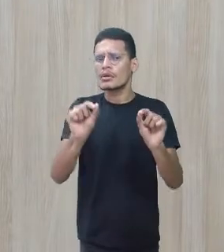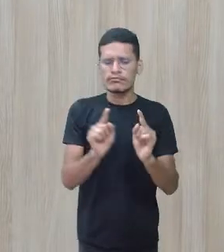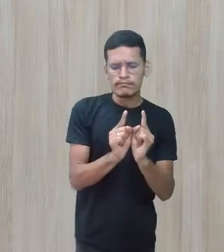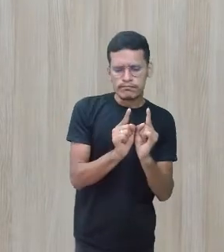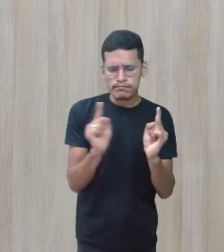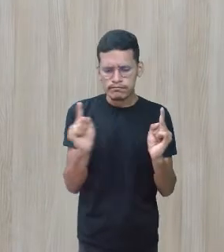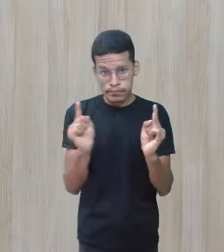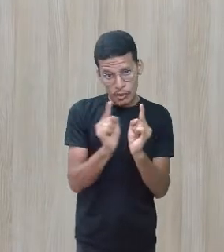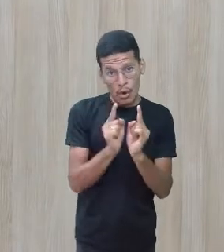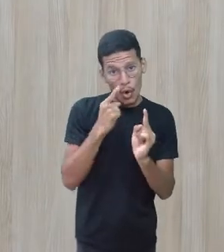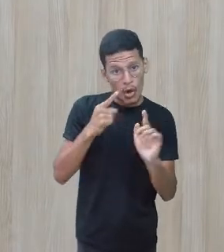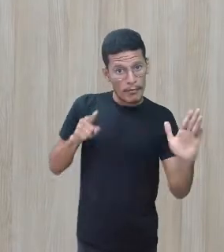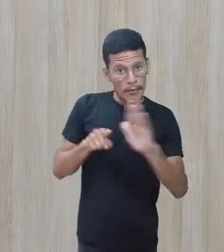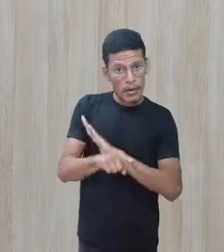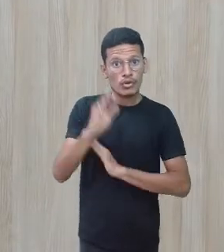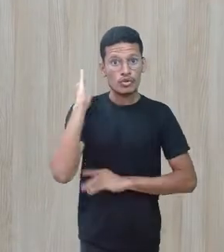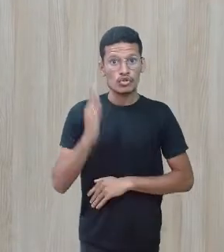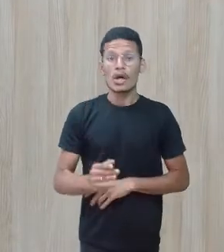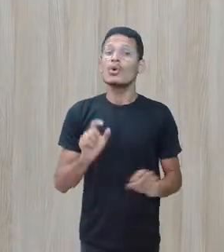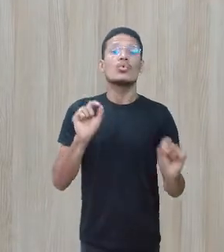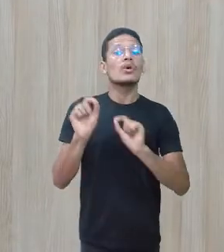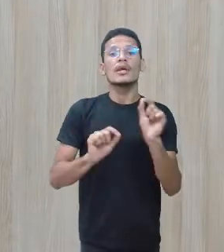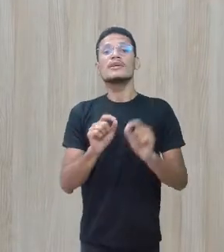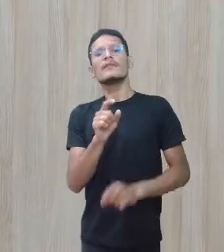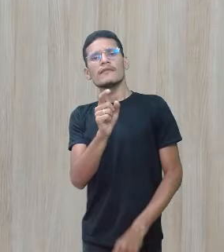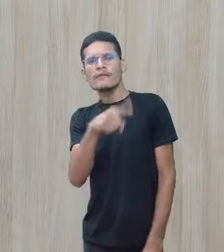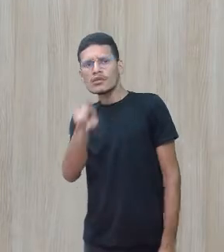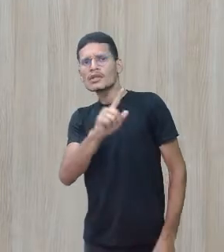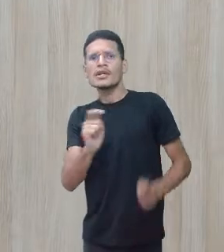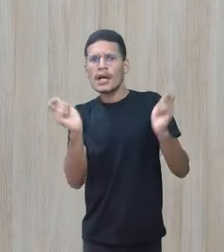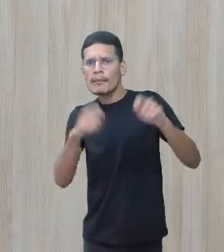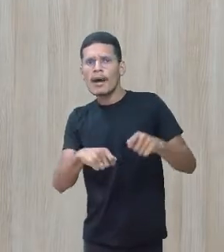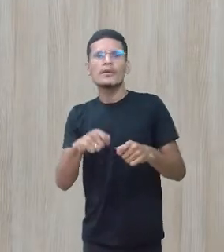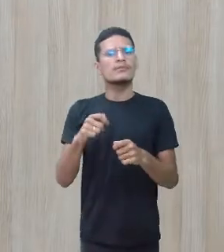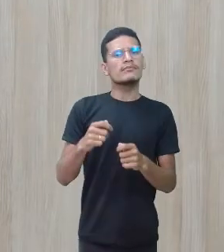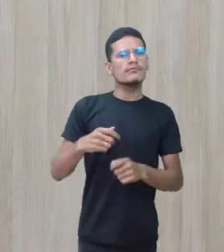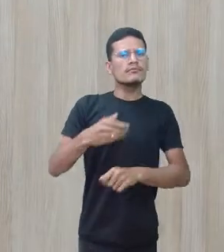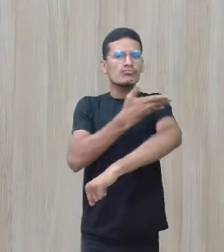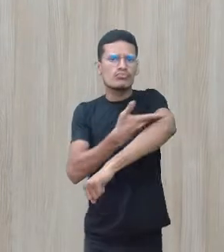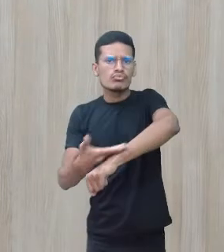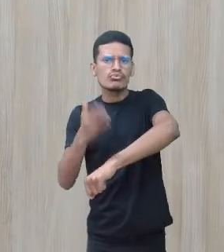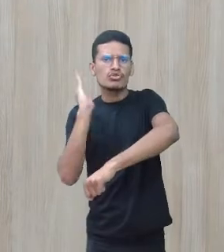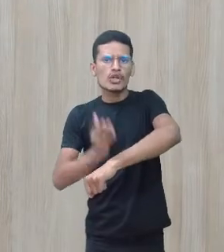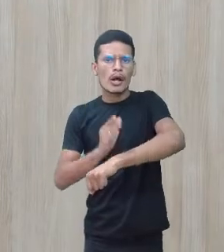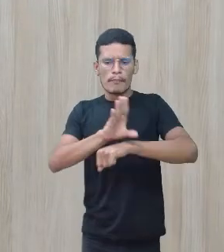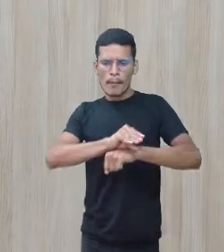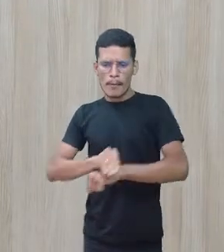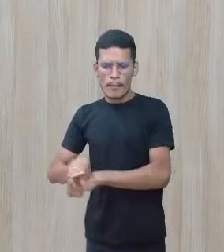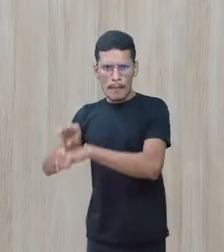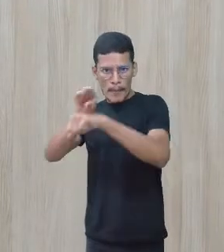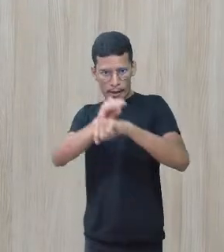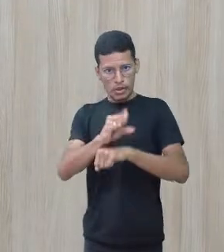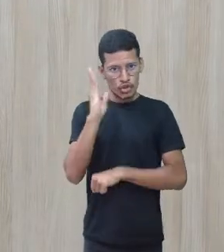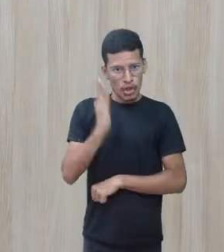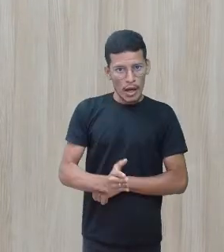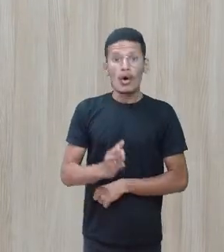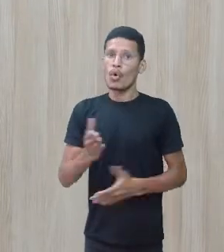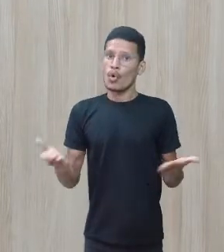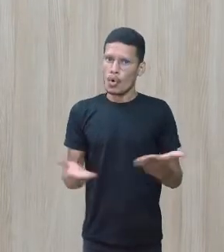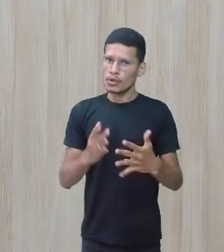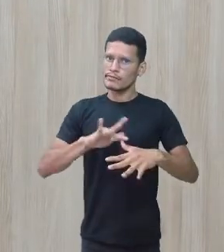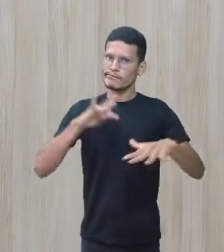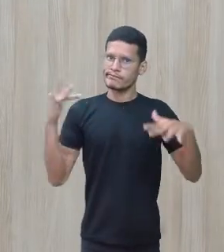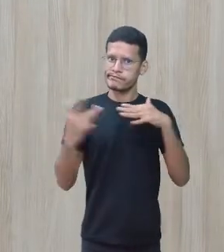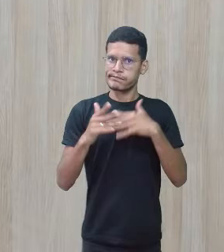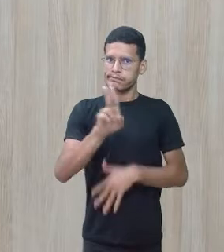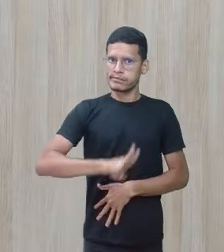redução. A pergunta que eu fiz na aula foi se você tem o hábito de tirar fotos, né? Hoje em dia, com o uso das redes sociais, a